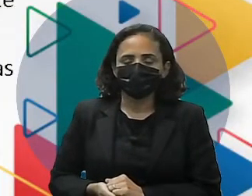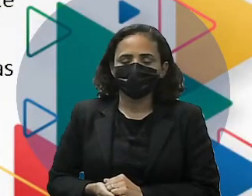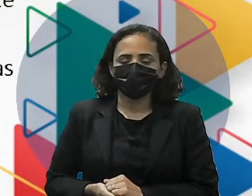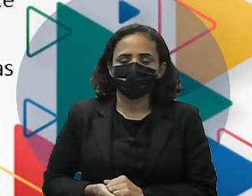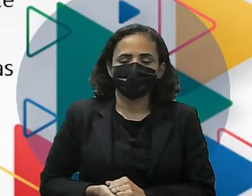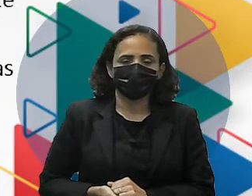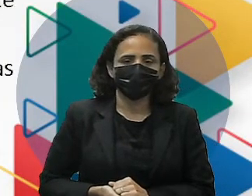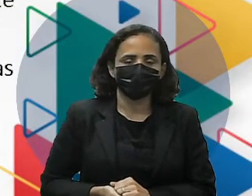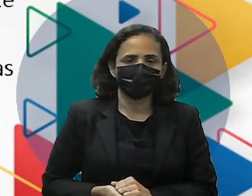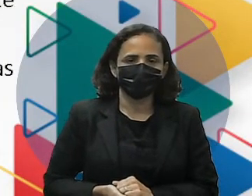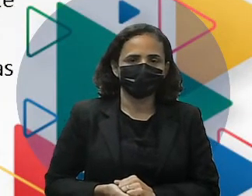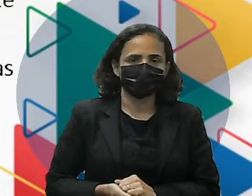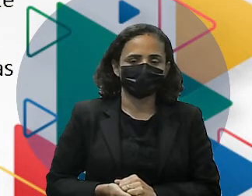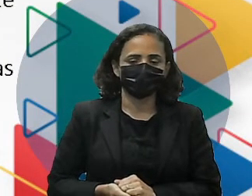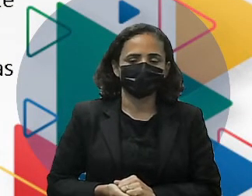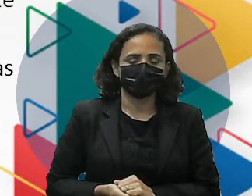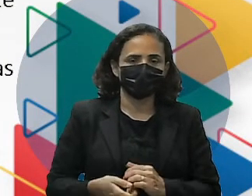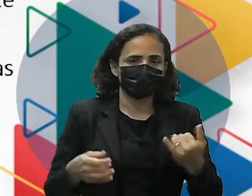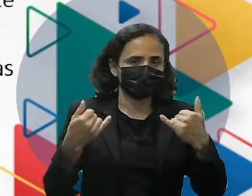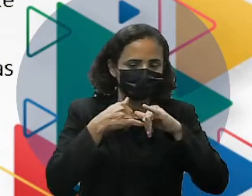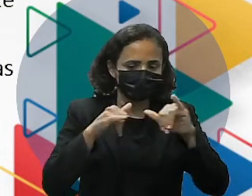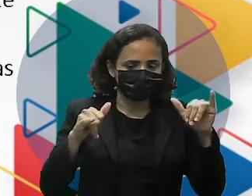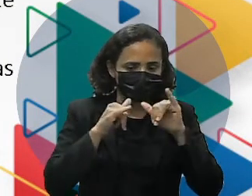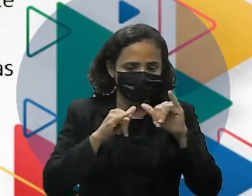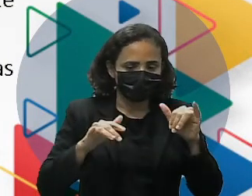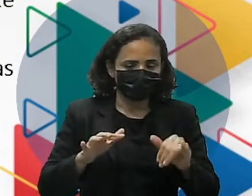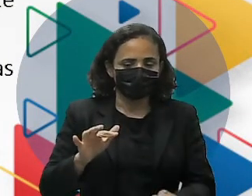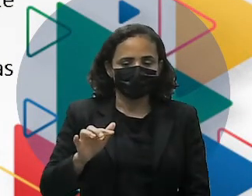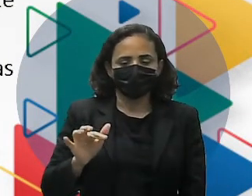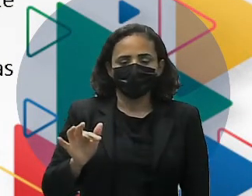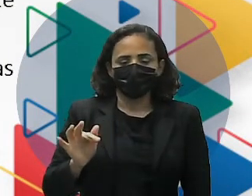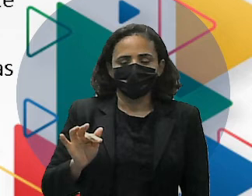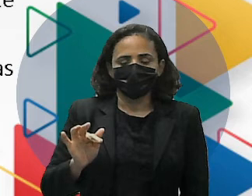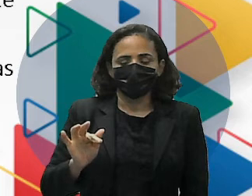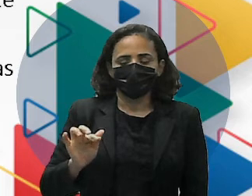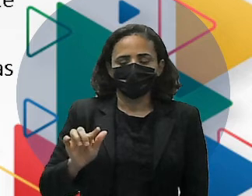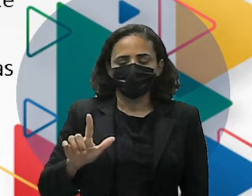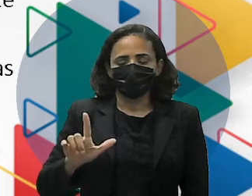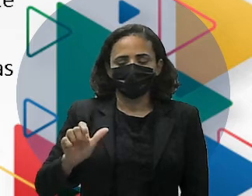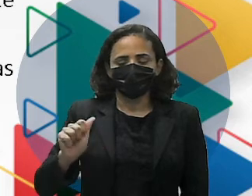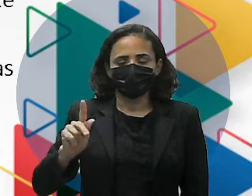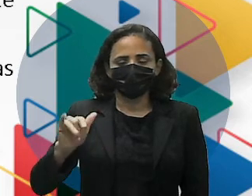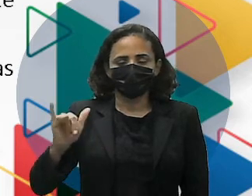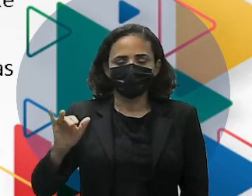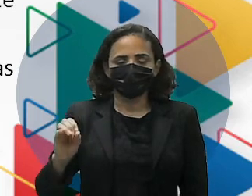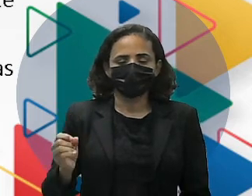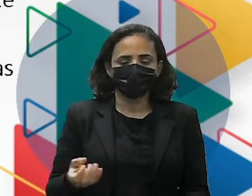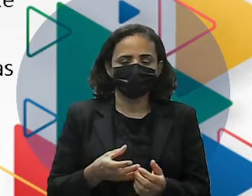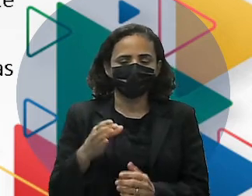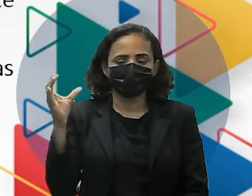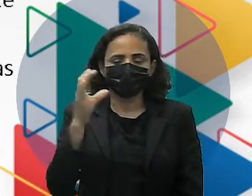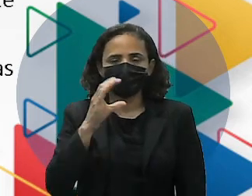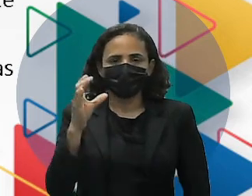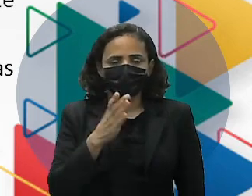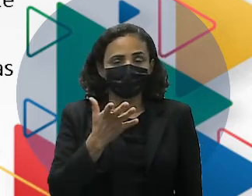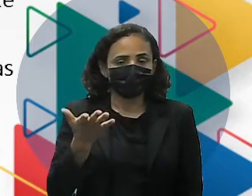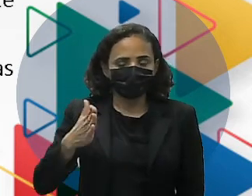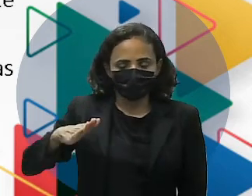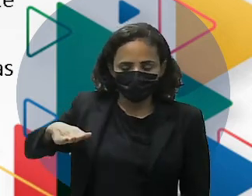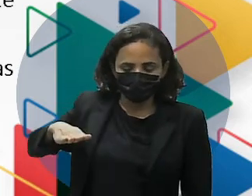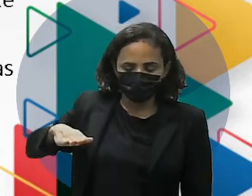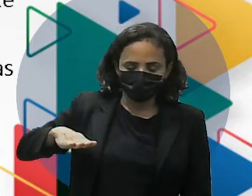comigo na informação de Flávio. Flávio disse que a velocidade de um carro e